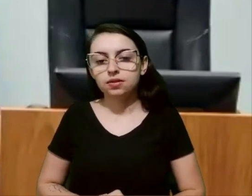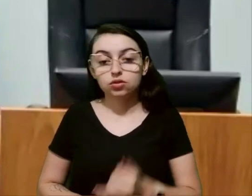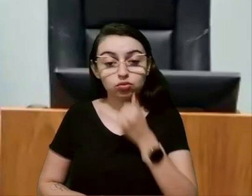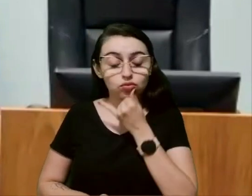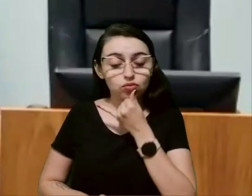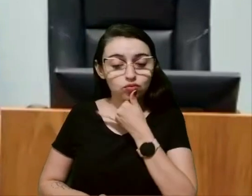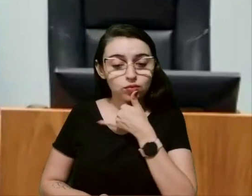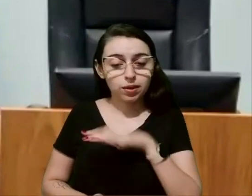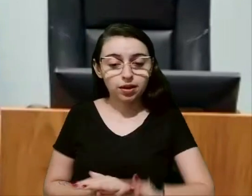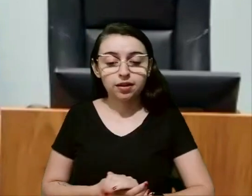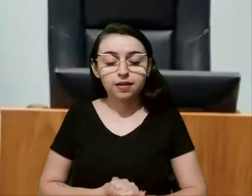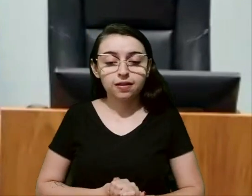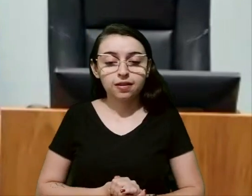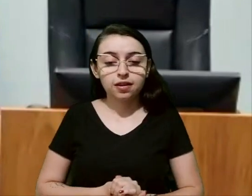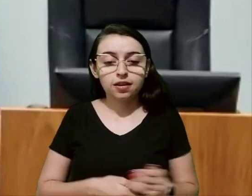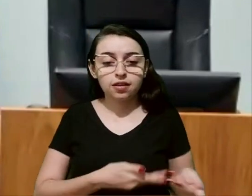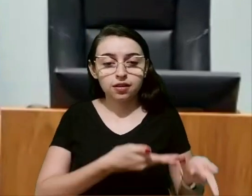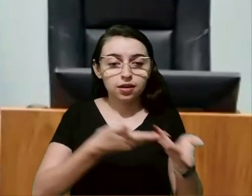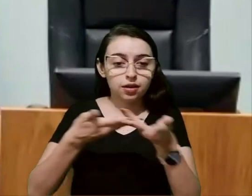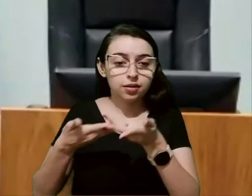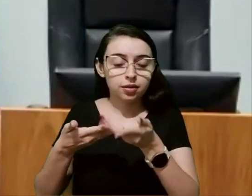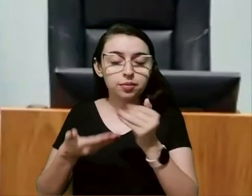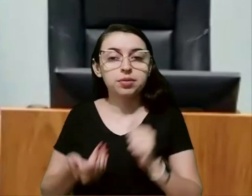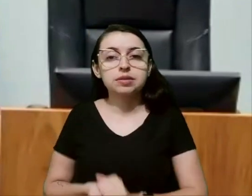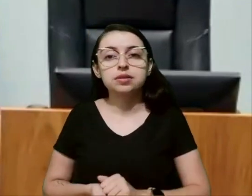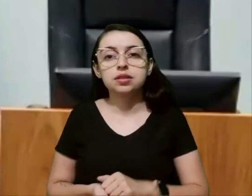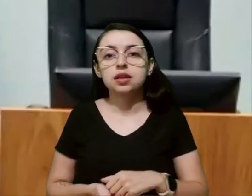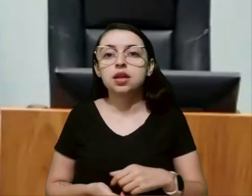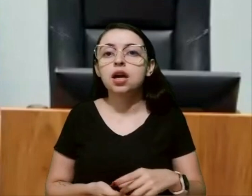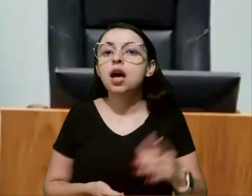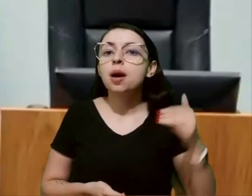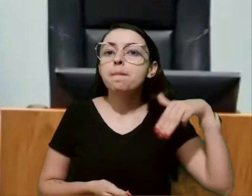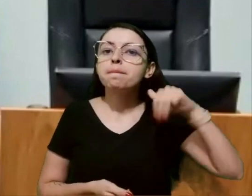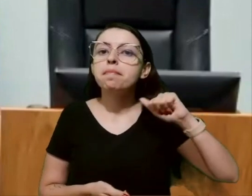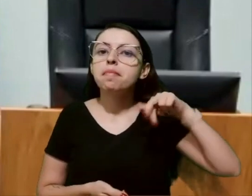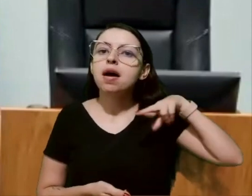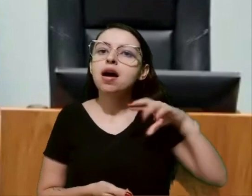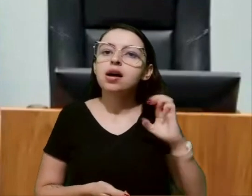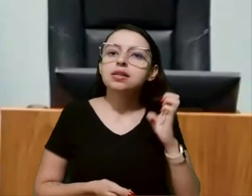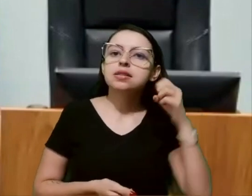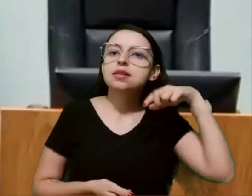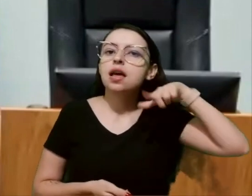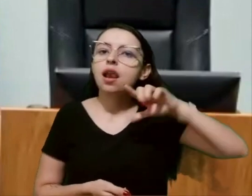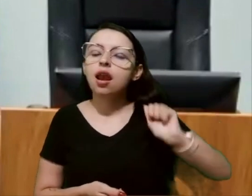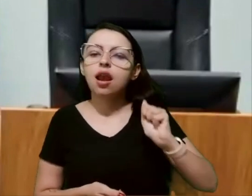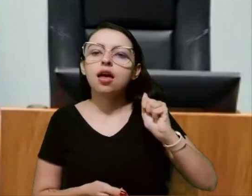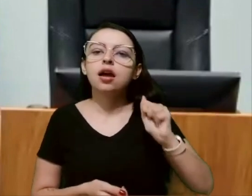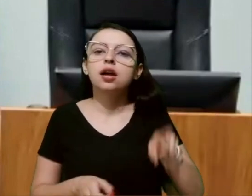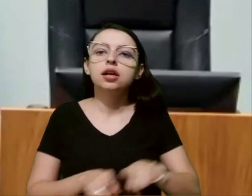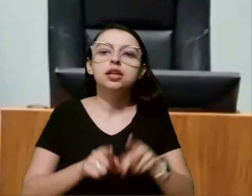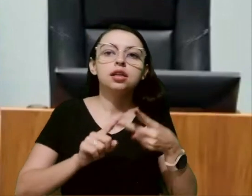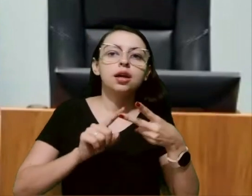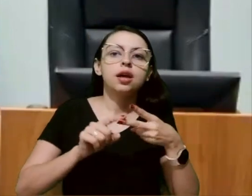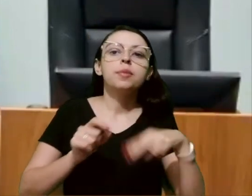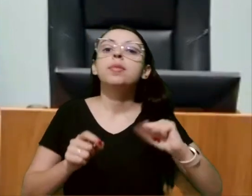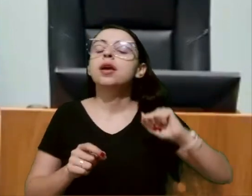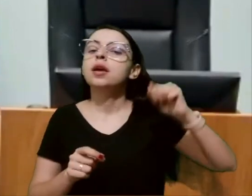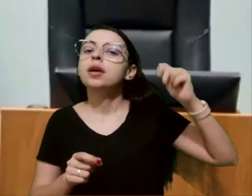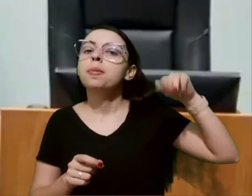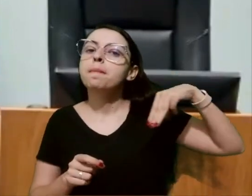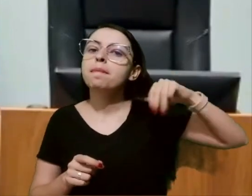Desculpe, só queria registrar aqui a presença da doutora Marcela Gazan, do nosso Marcelo Guerra, nossos queridos amigos juízes